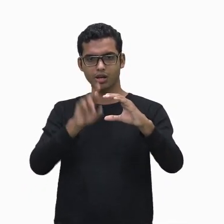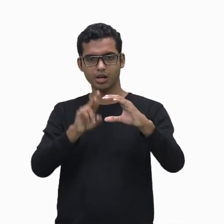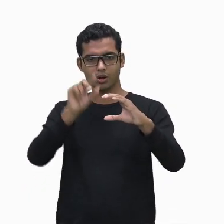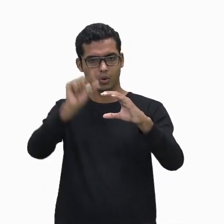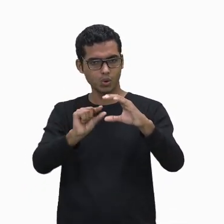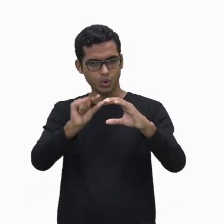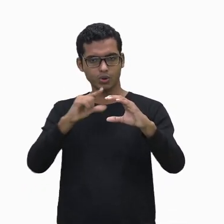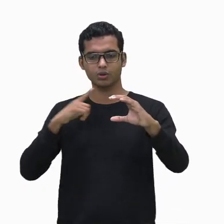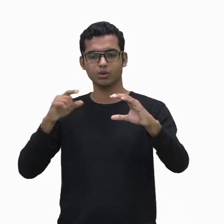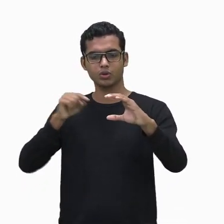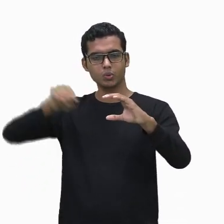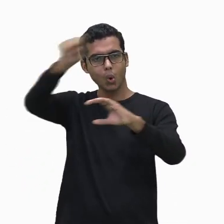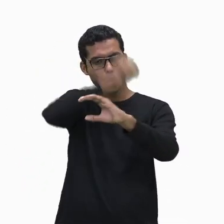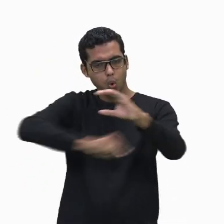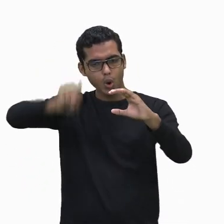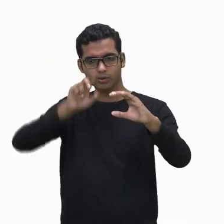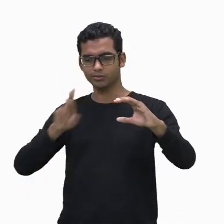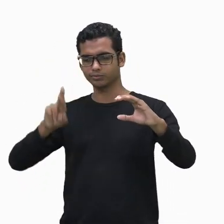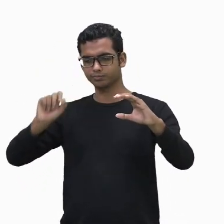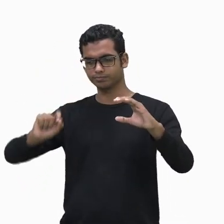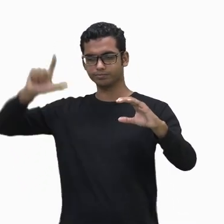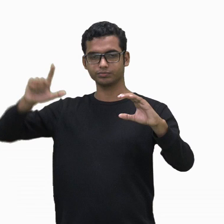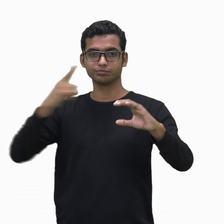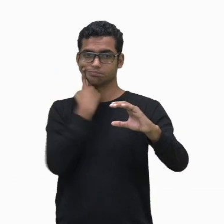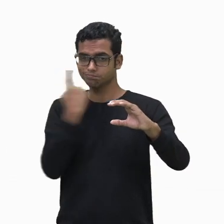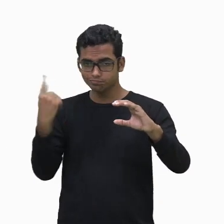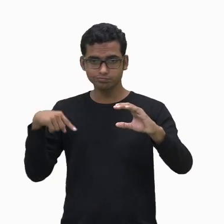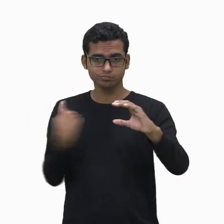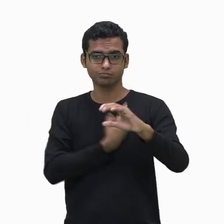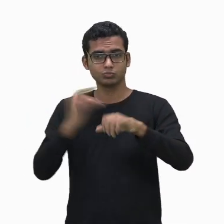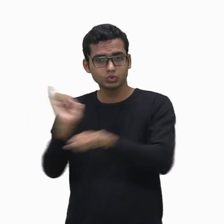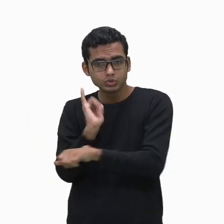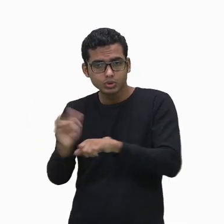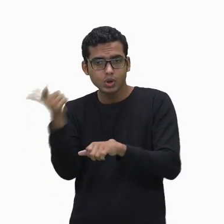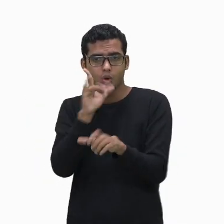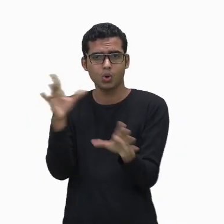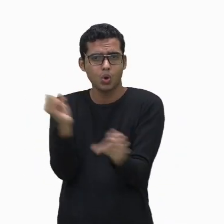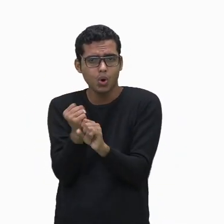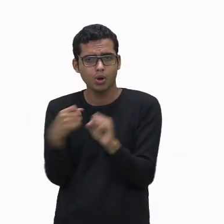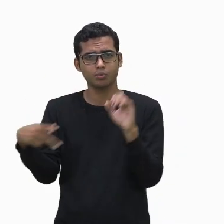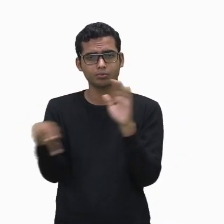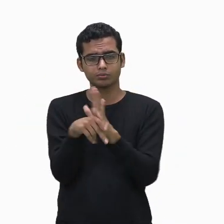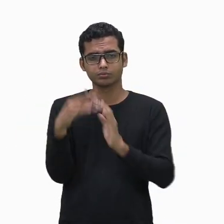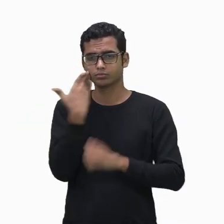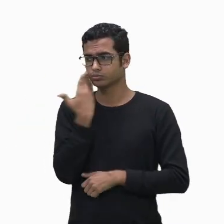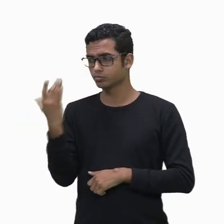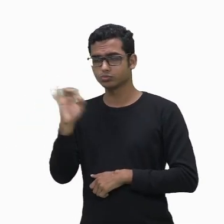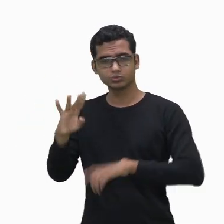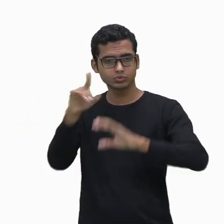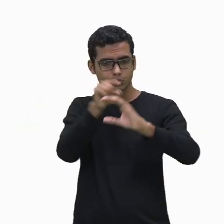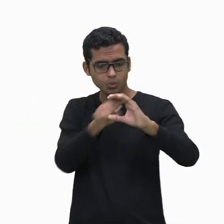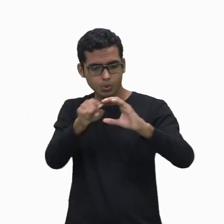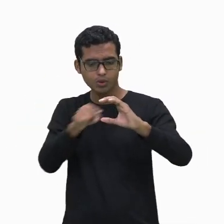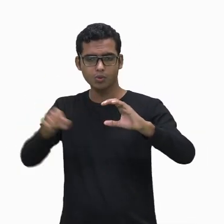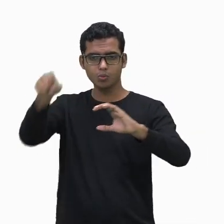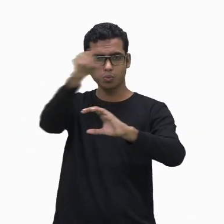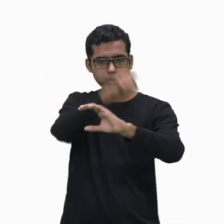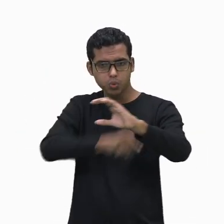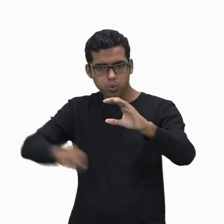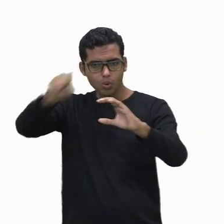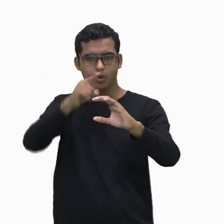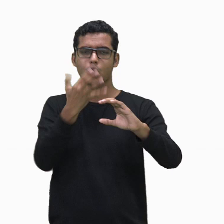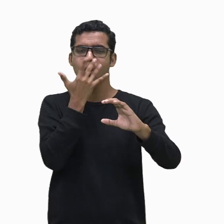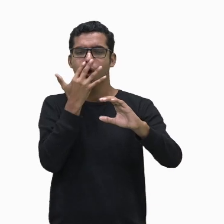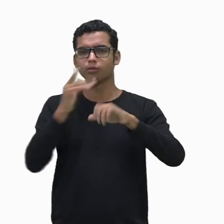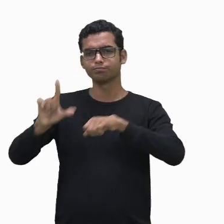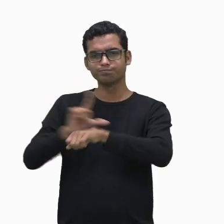maiúsculo, tá? Então, a maneira que a gente tem para calcular isso, né, somente essa região aí